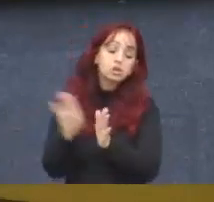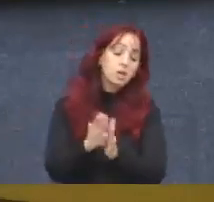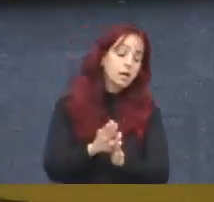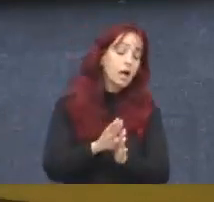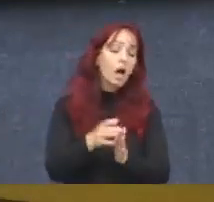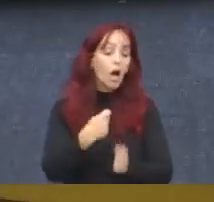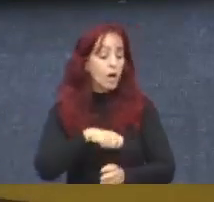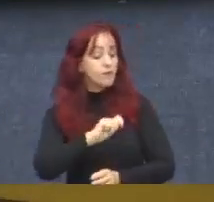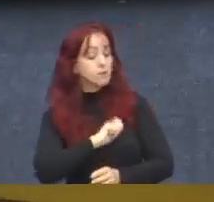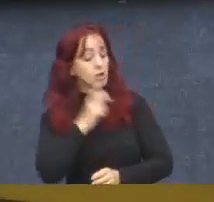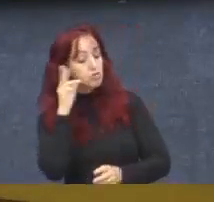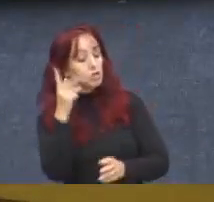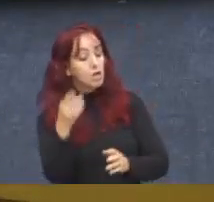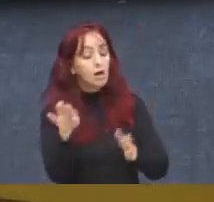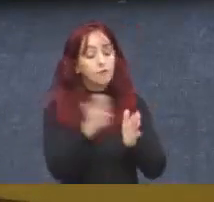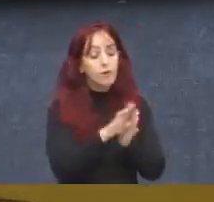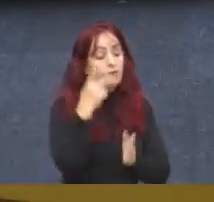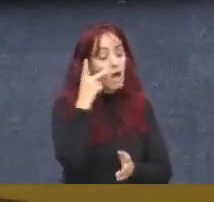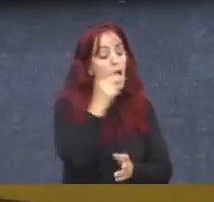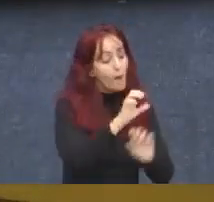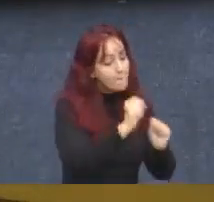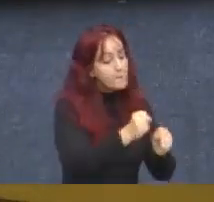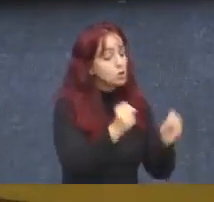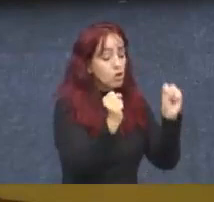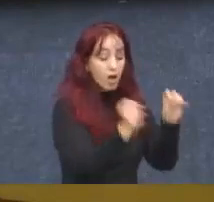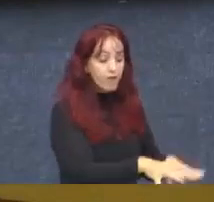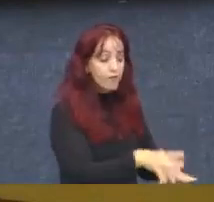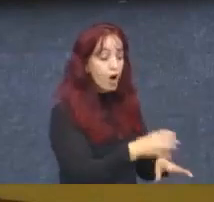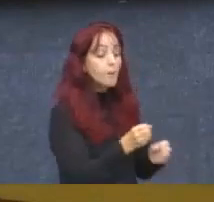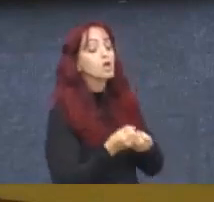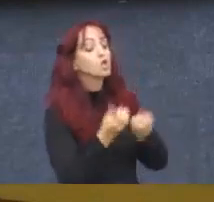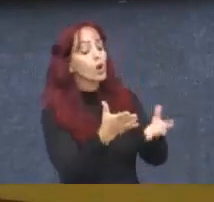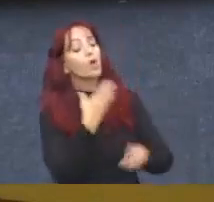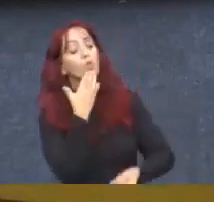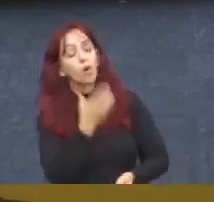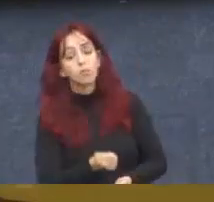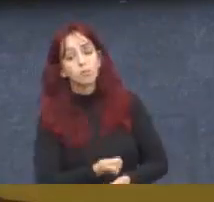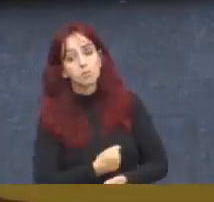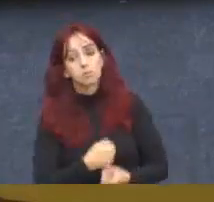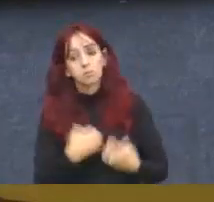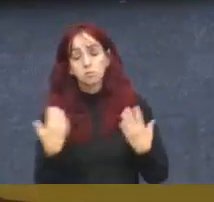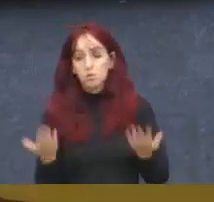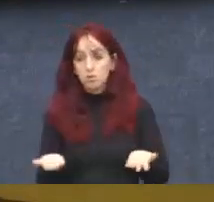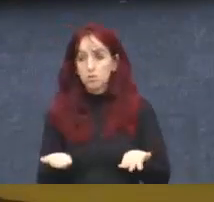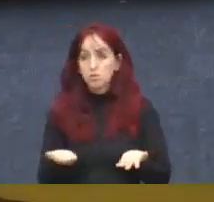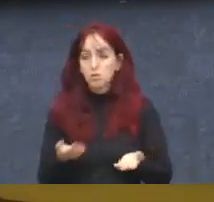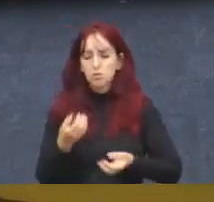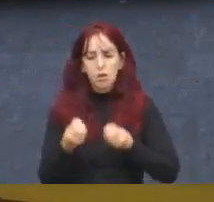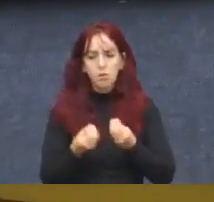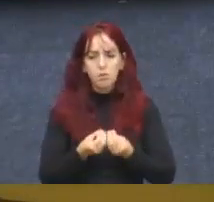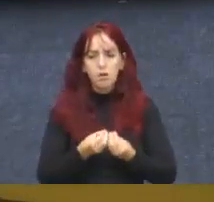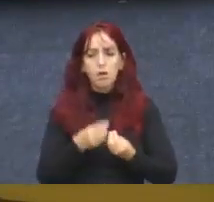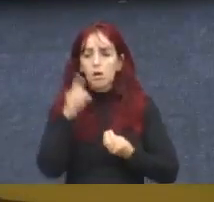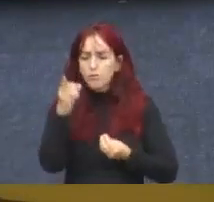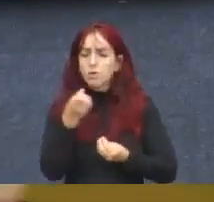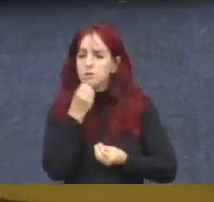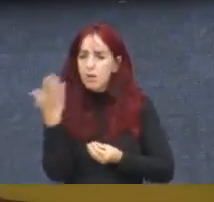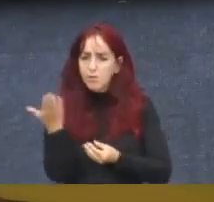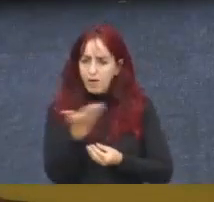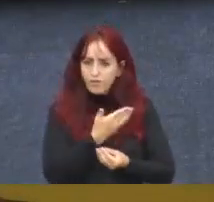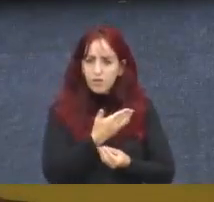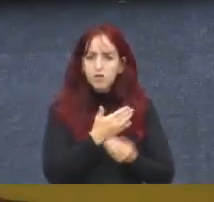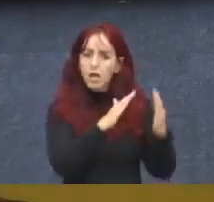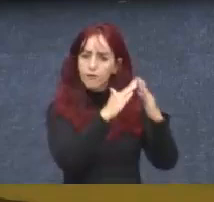me ajuda aí, Pedro. Você não conhece favela, não, Pedro? Ajuda aí. Você é bem-vindo lá na favela, viu? Você